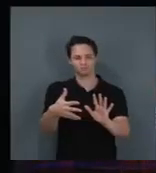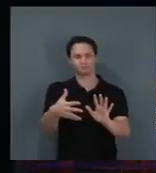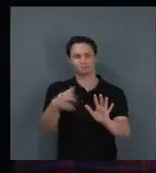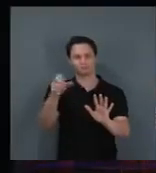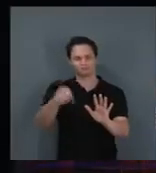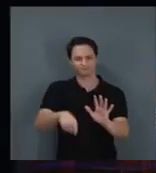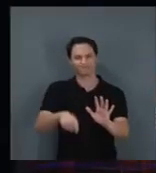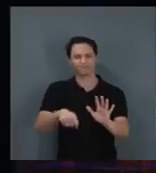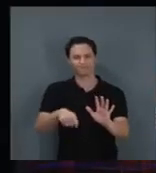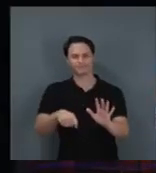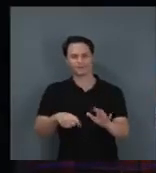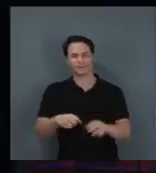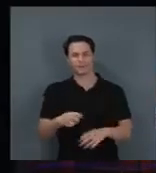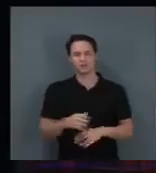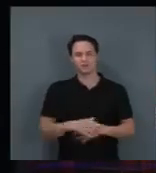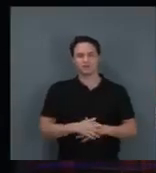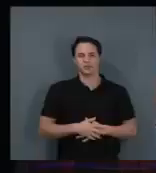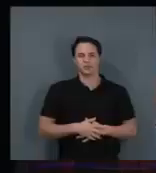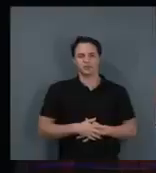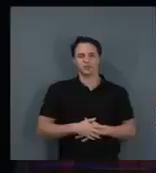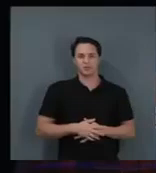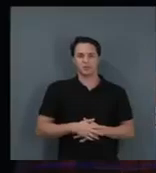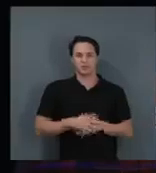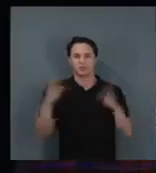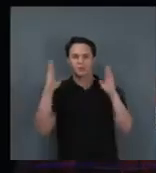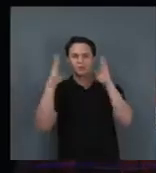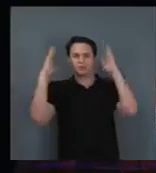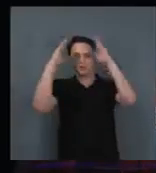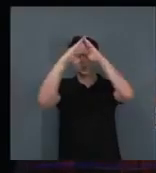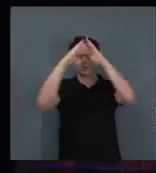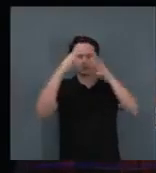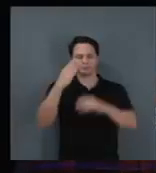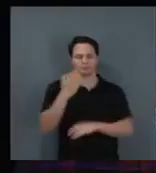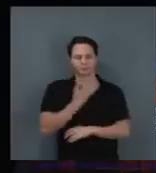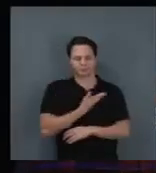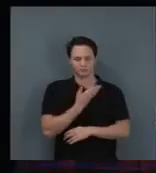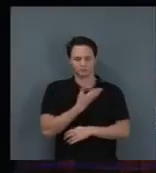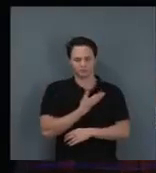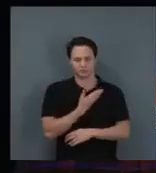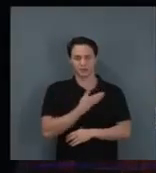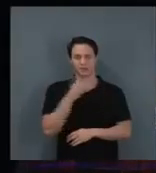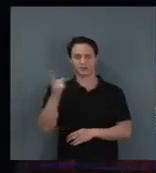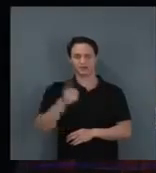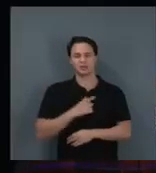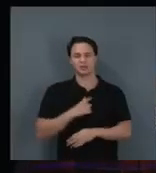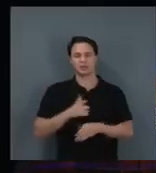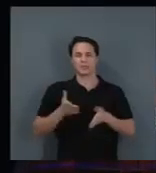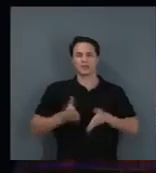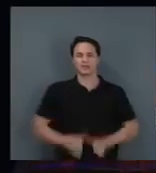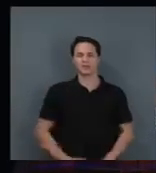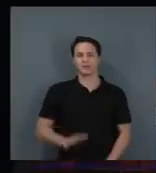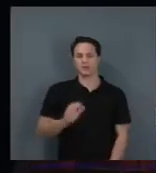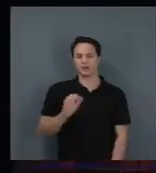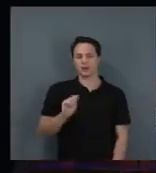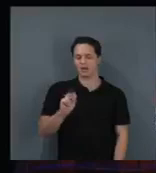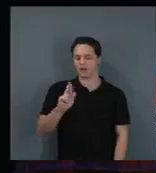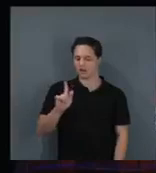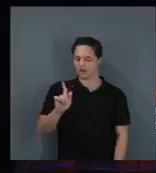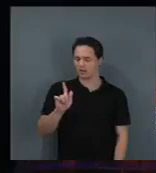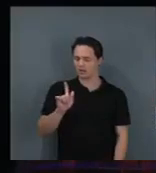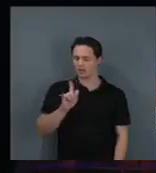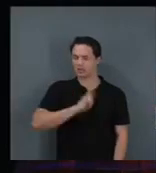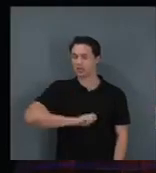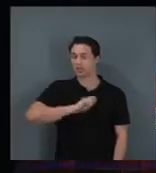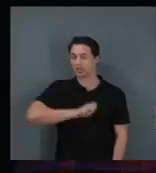acontecendo aqui. Papa Francisco, um homem que nasceu na Argentina, o nome